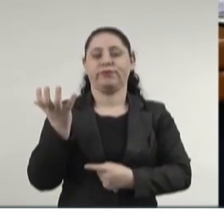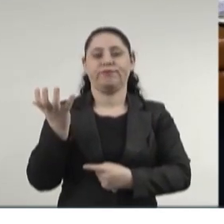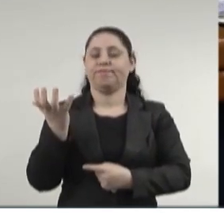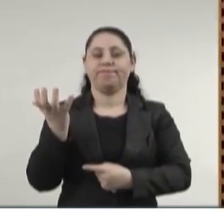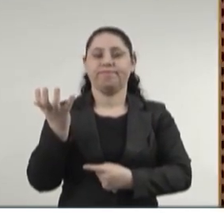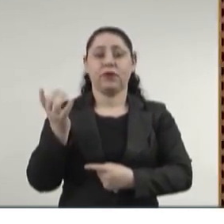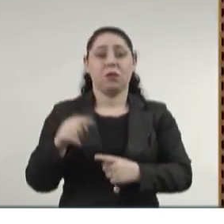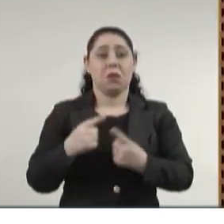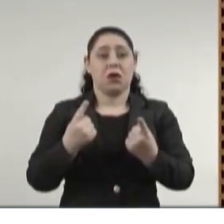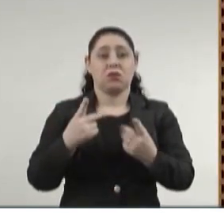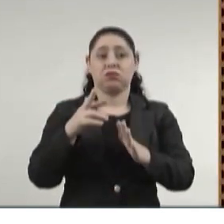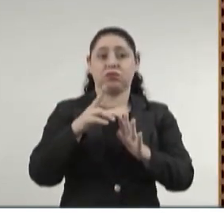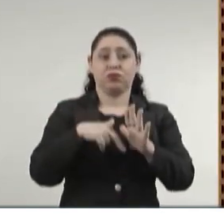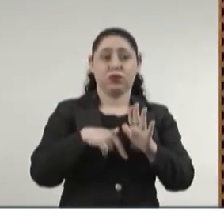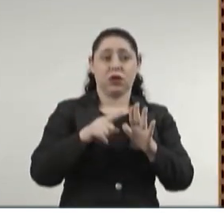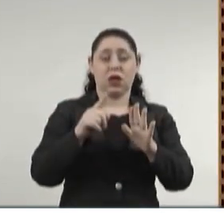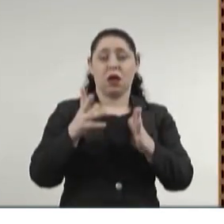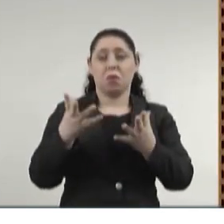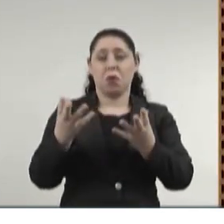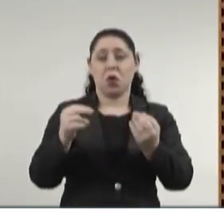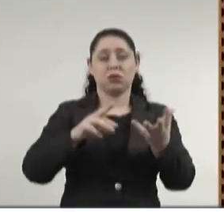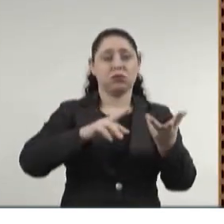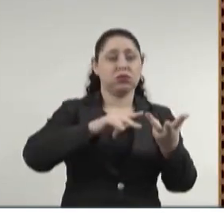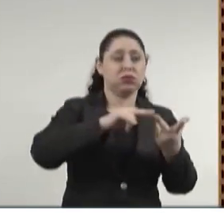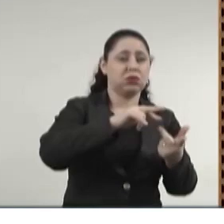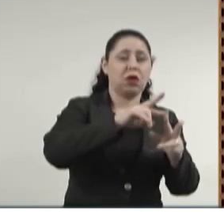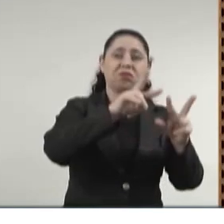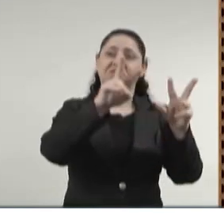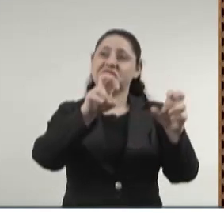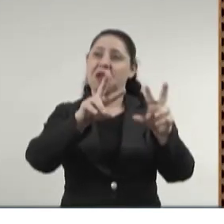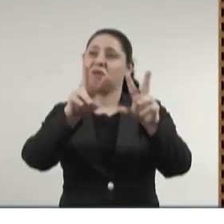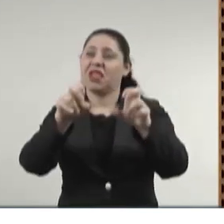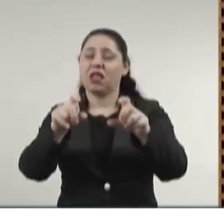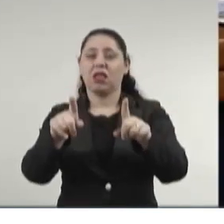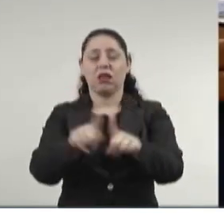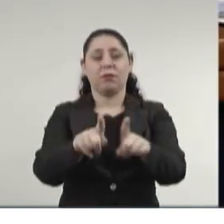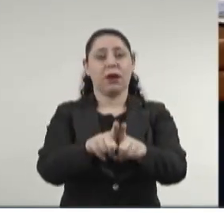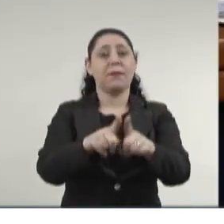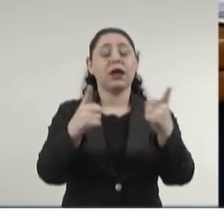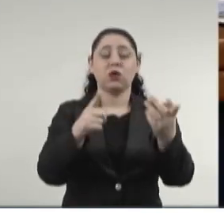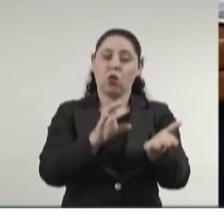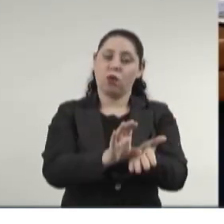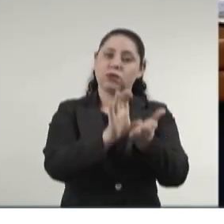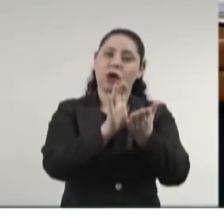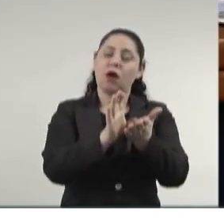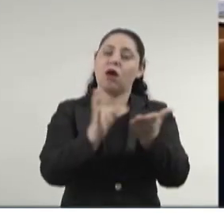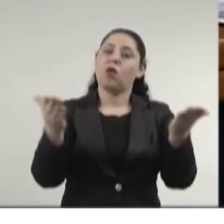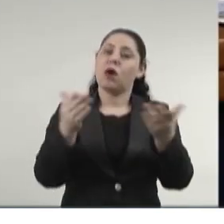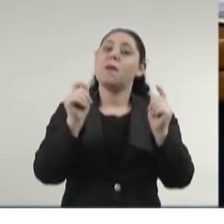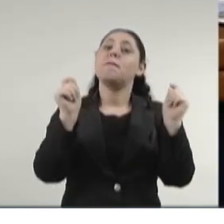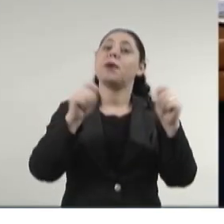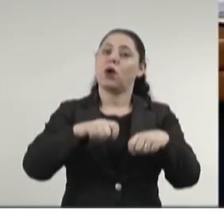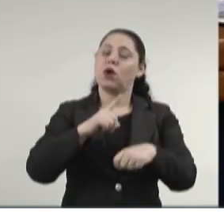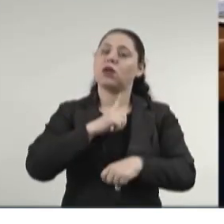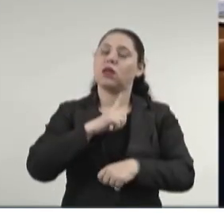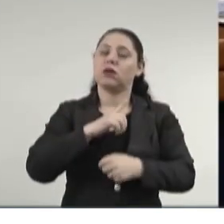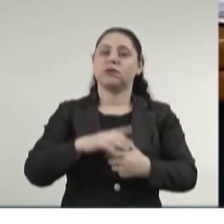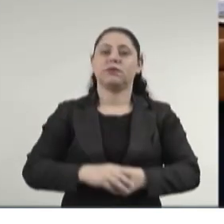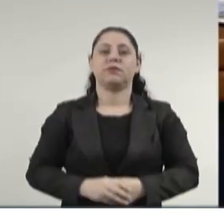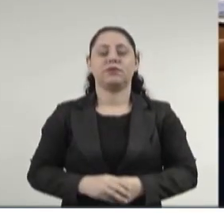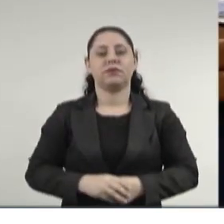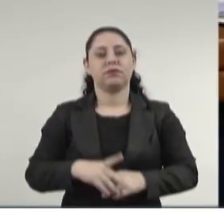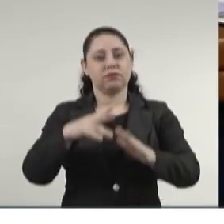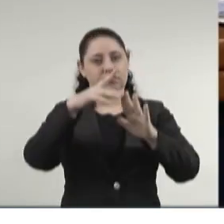a regulamentação, que por várias questões, mas que essa comissão agora possa dentro E nessa